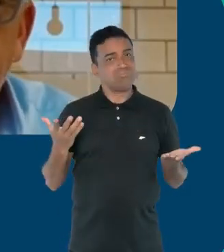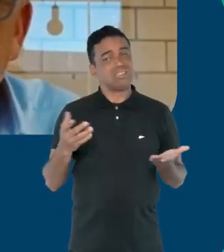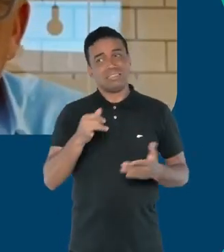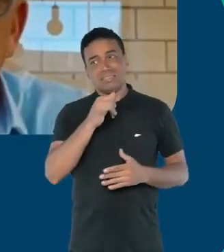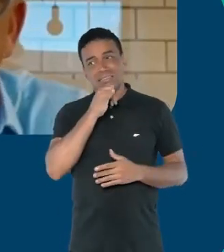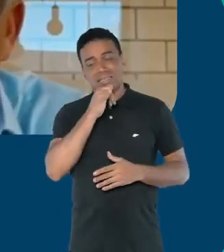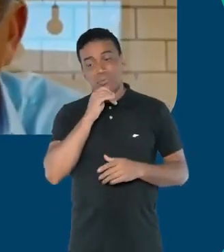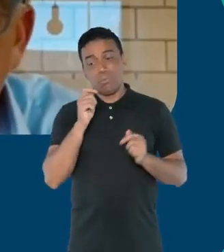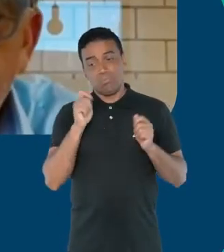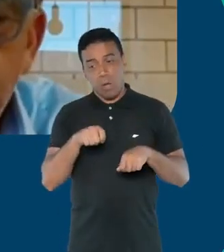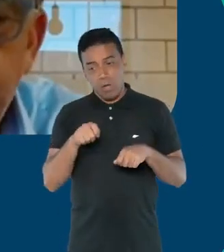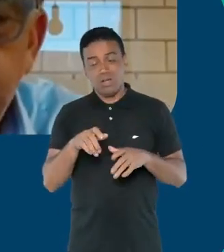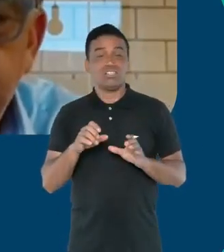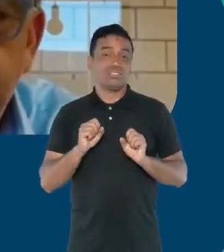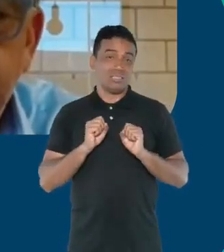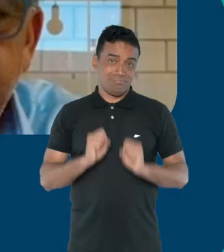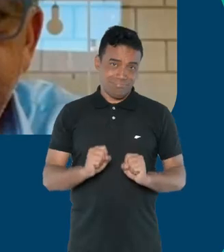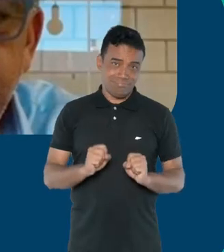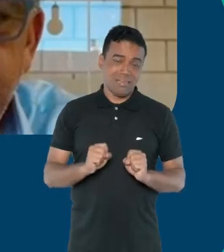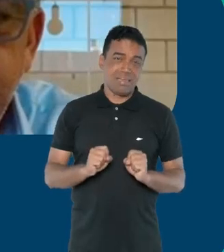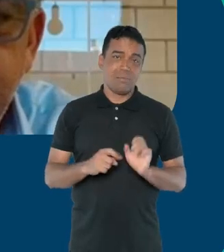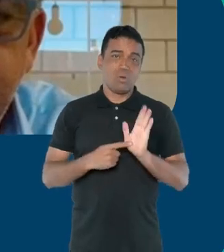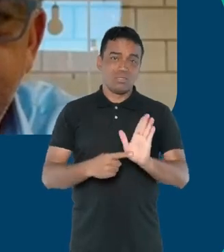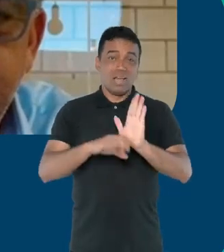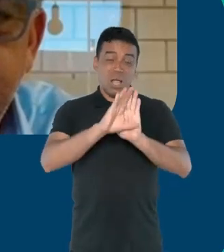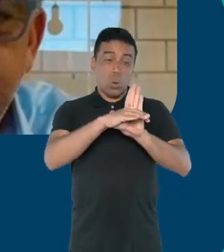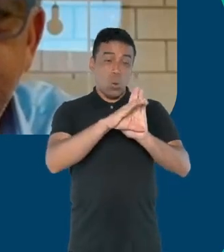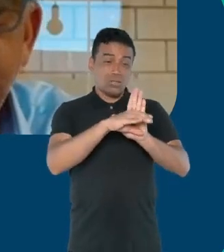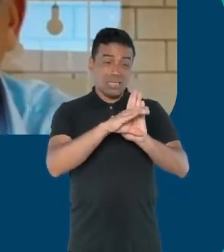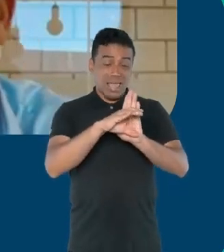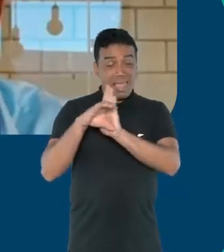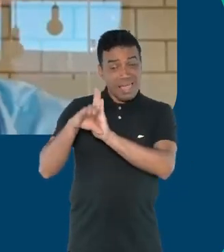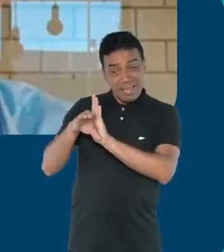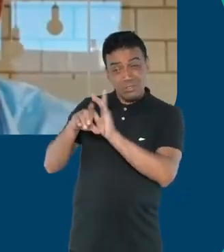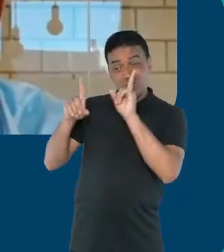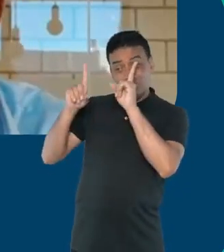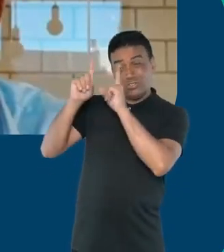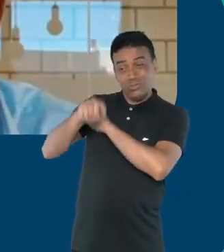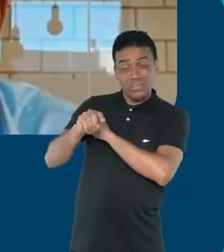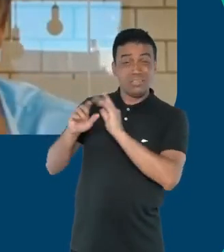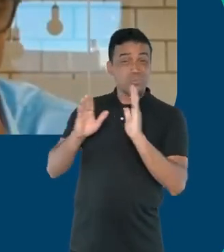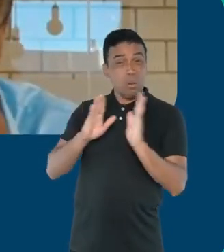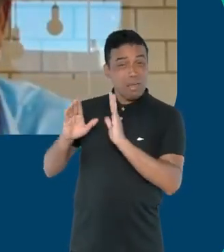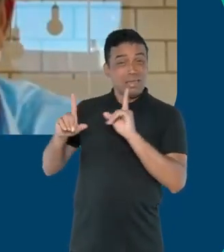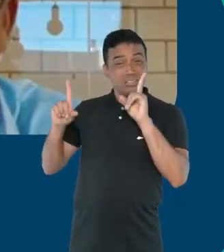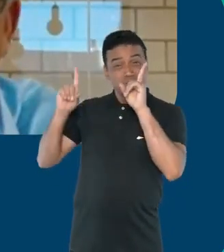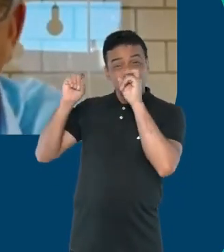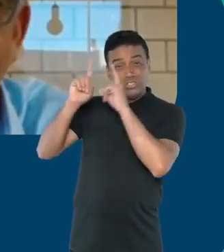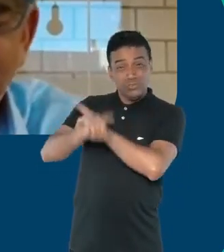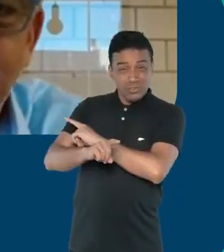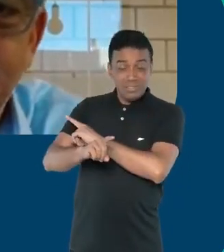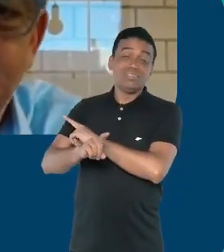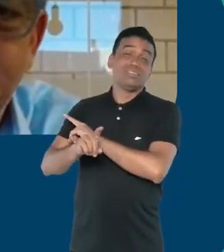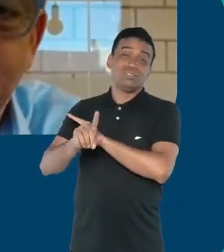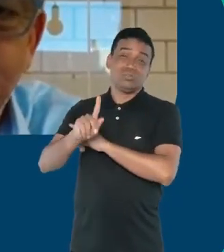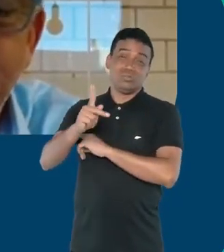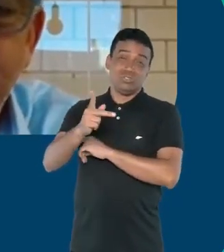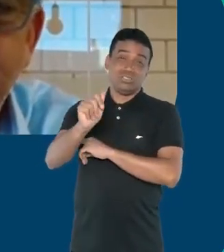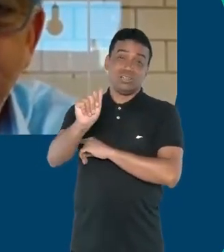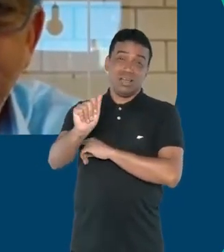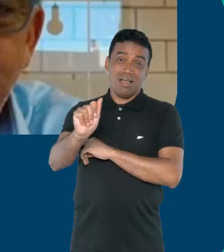que possa tratar muitas vezes de conceitos complexos, de momentos mais complexos da obra do David